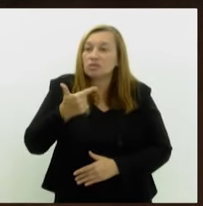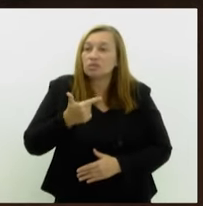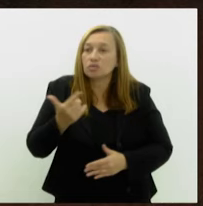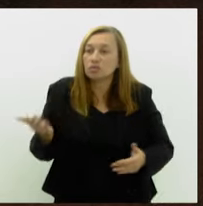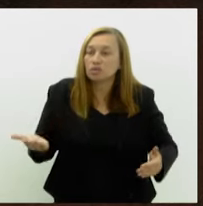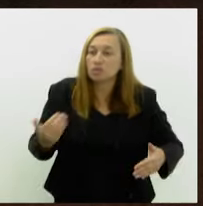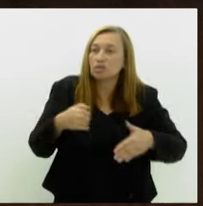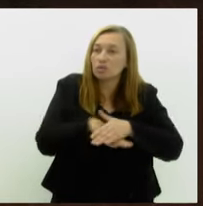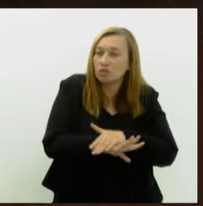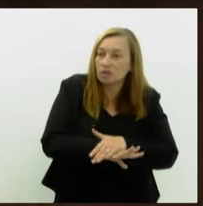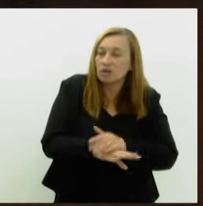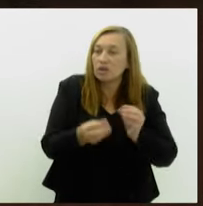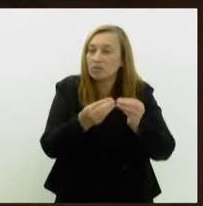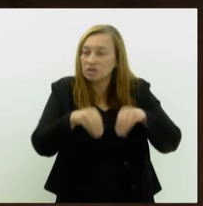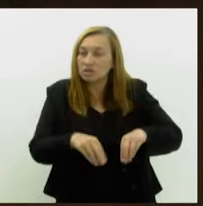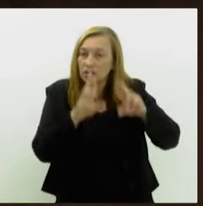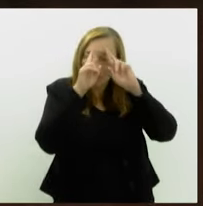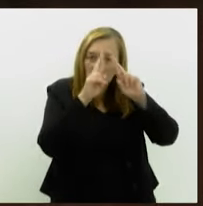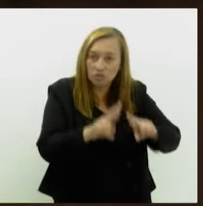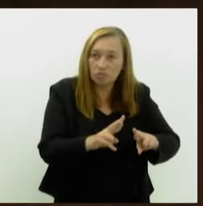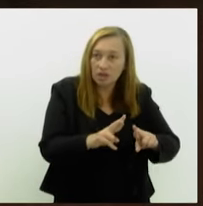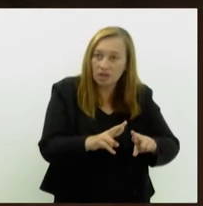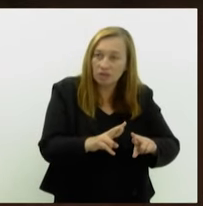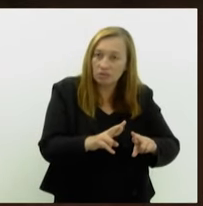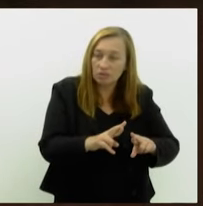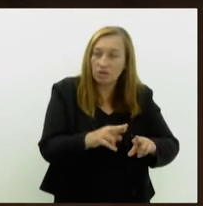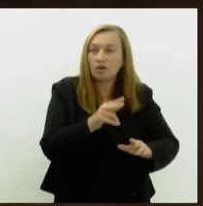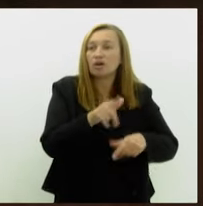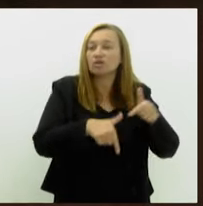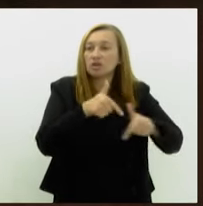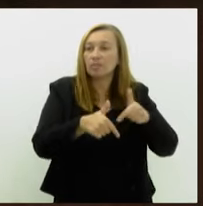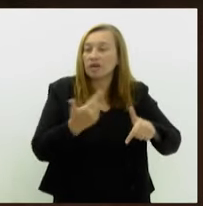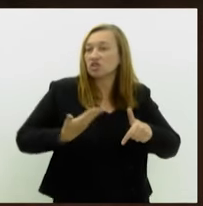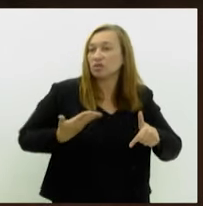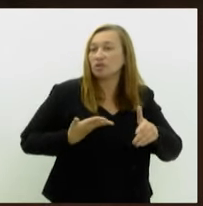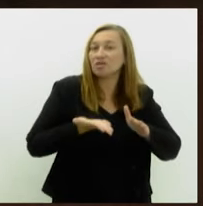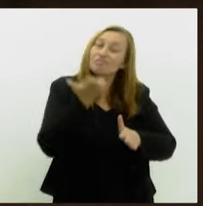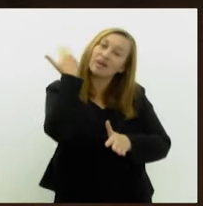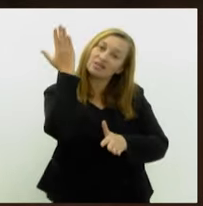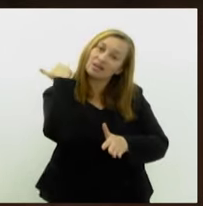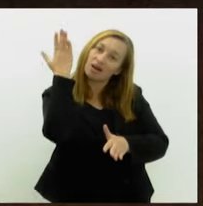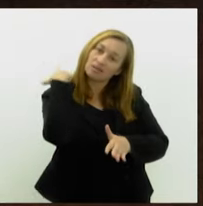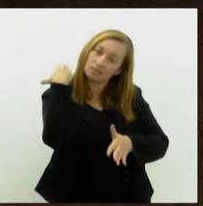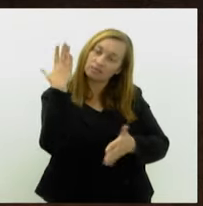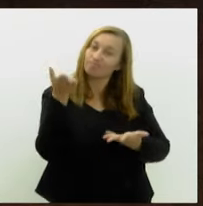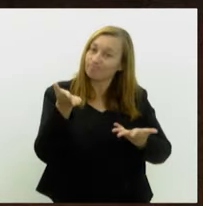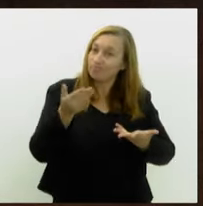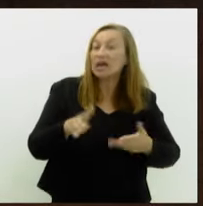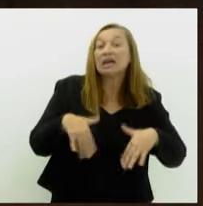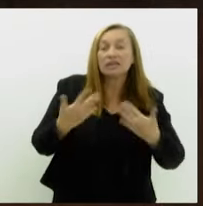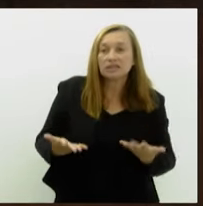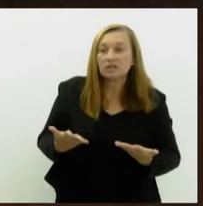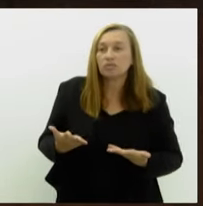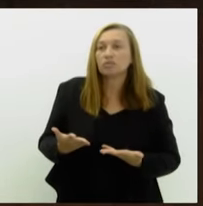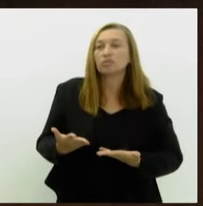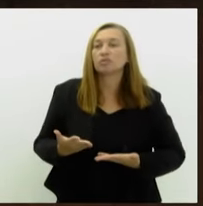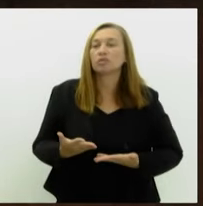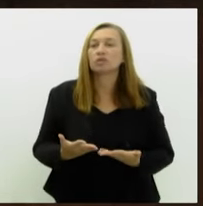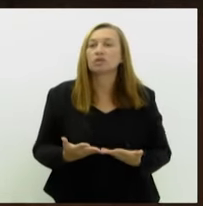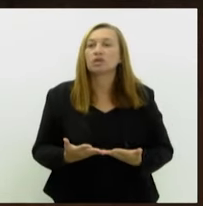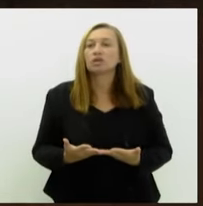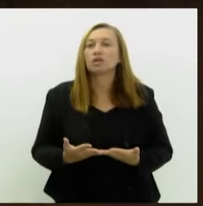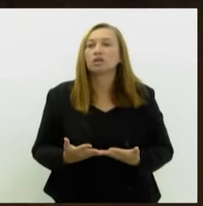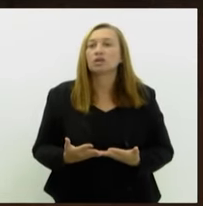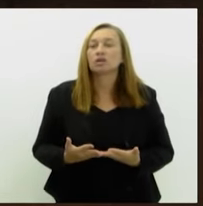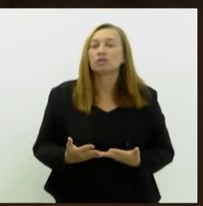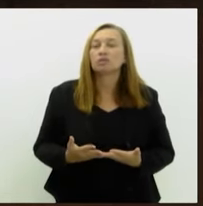arquivamento e prejudicabilidade em respeito à anterioridade ao trabalho de colegas de legislações do passado, inclusive. Então, definitivamente, não assiste